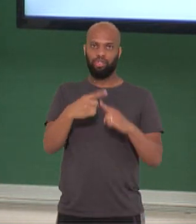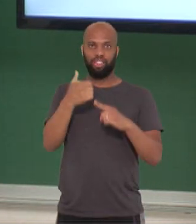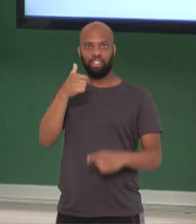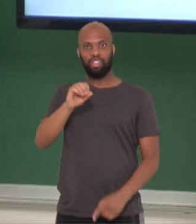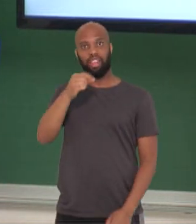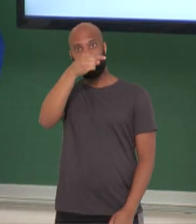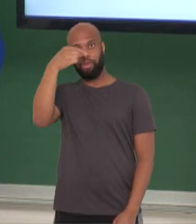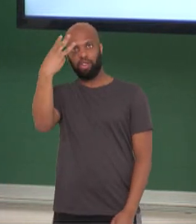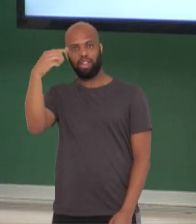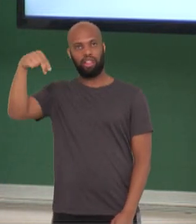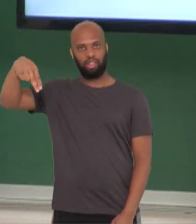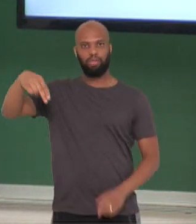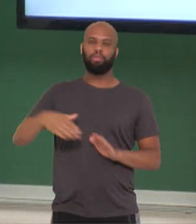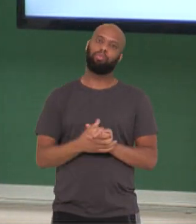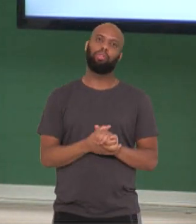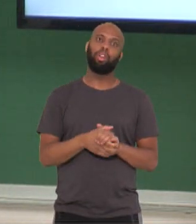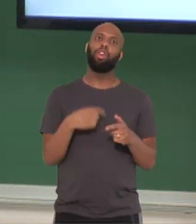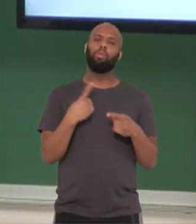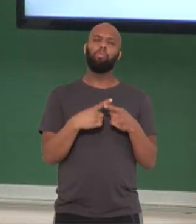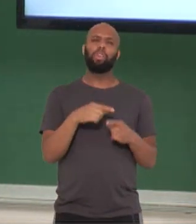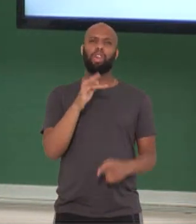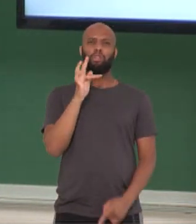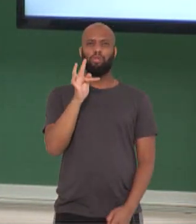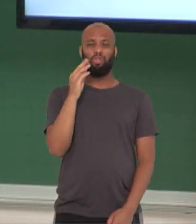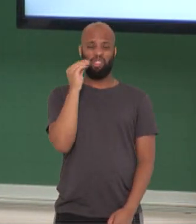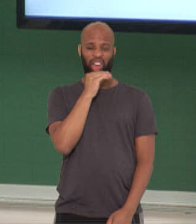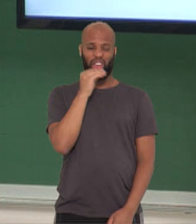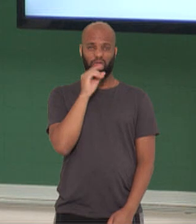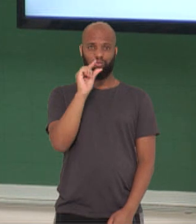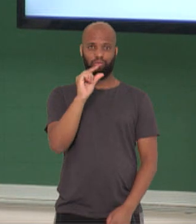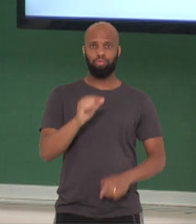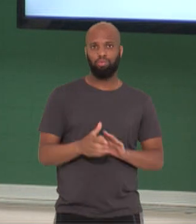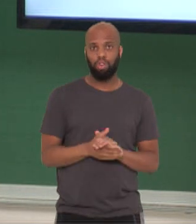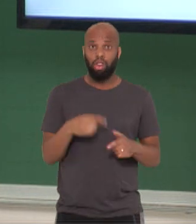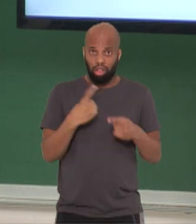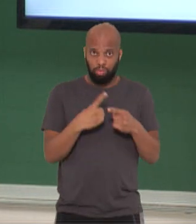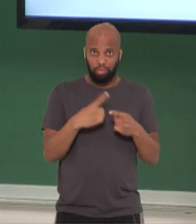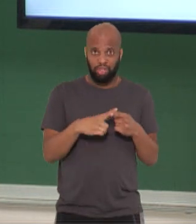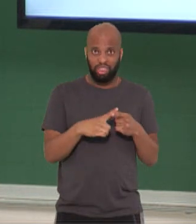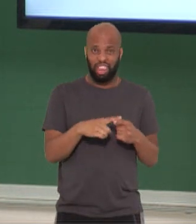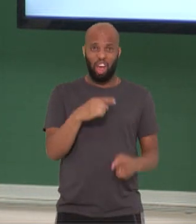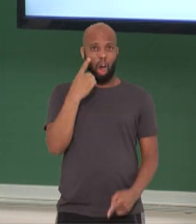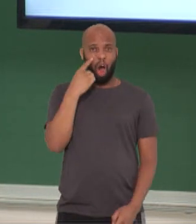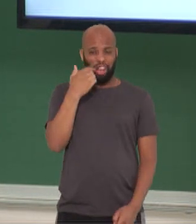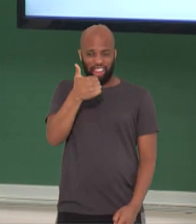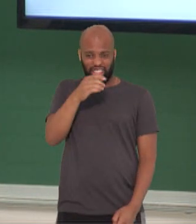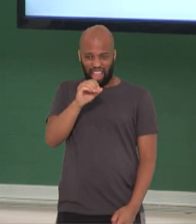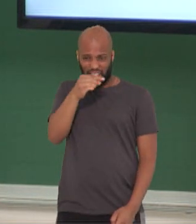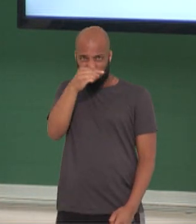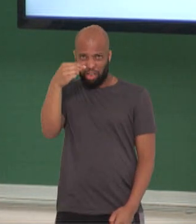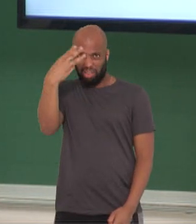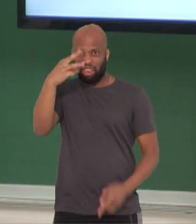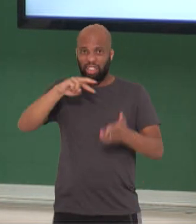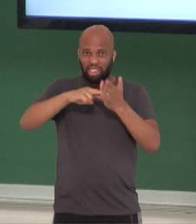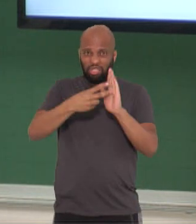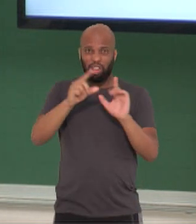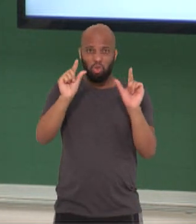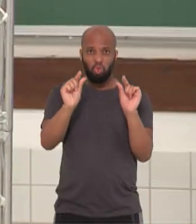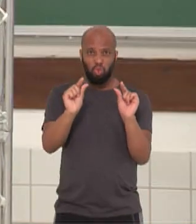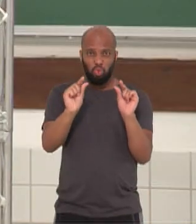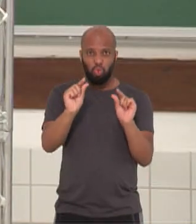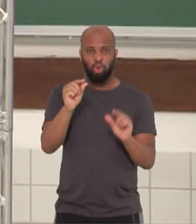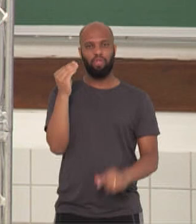elevado a menos 3 newtons, uma força bem pequena. Ordem de grandeza da força, 10 elevado a menos 3,